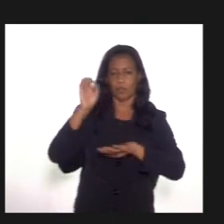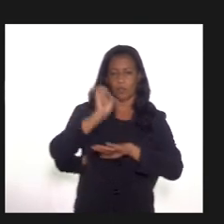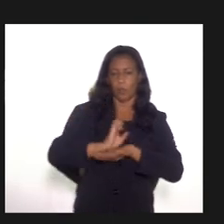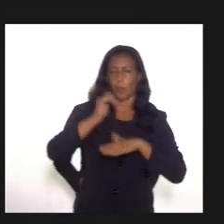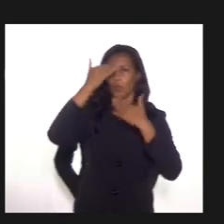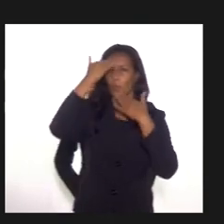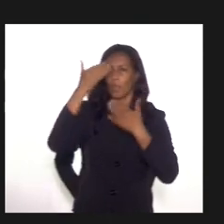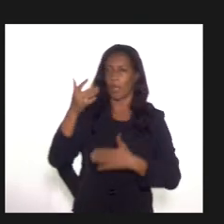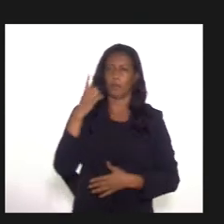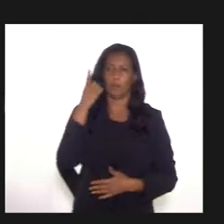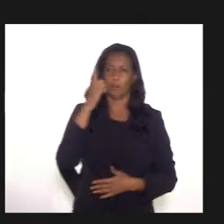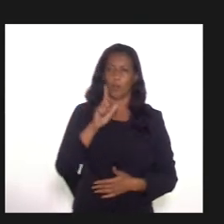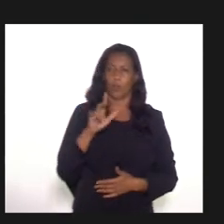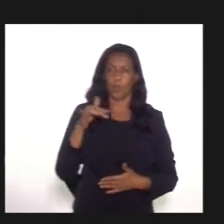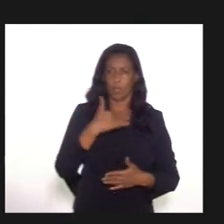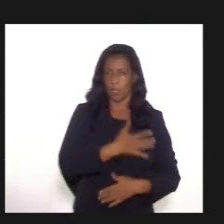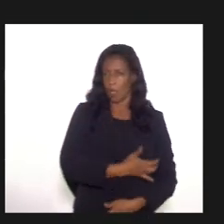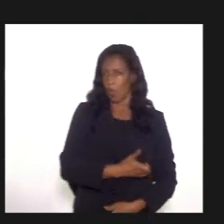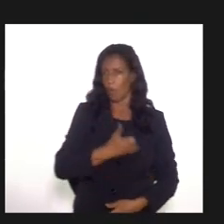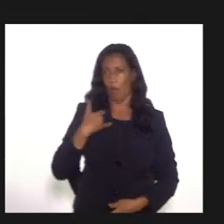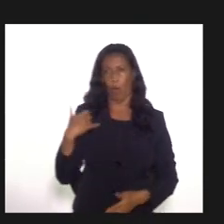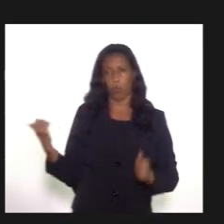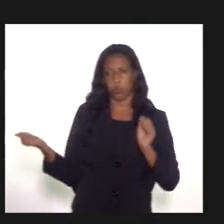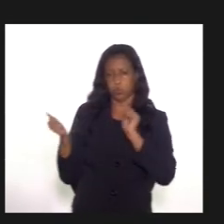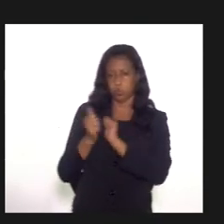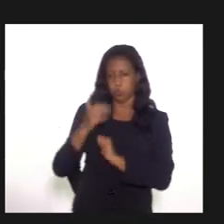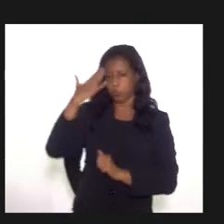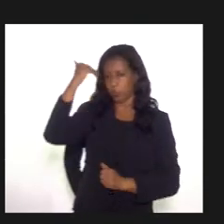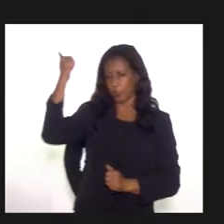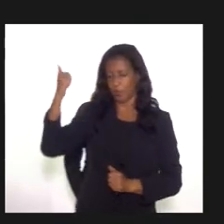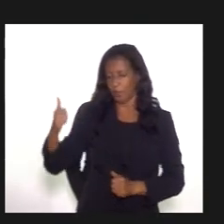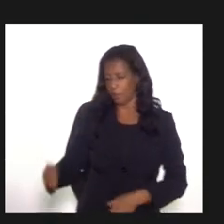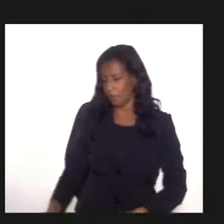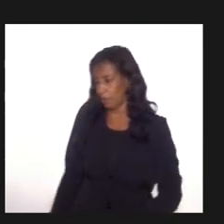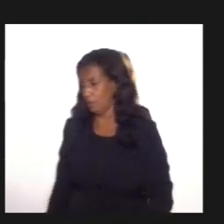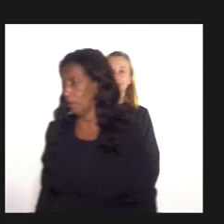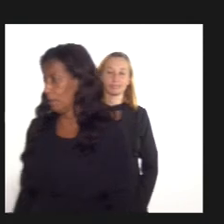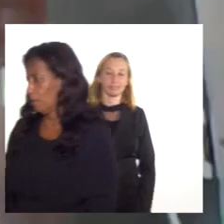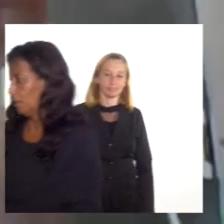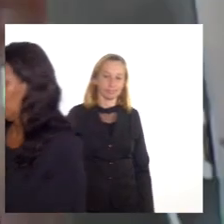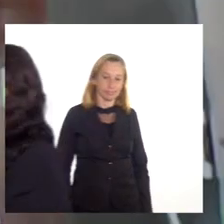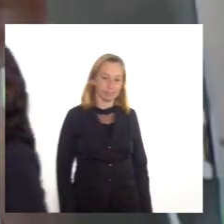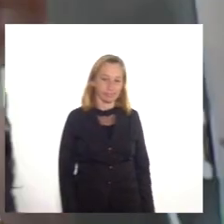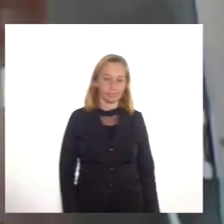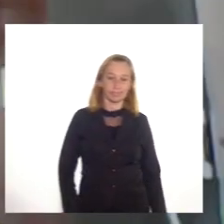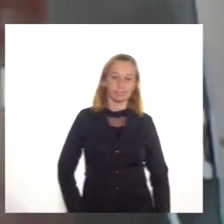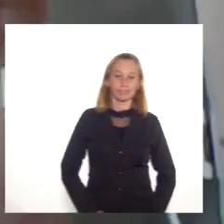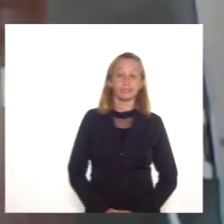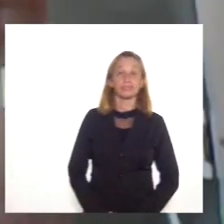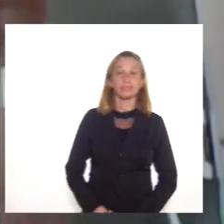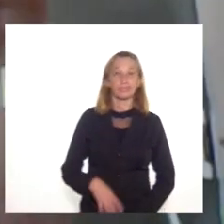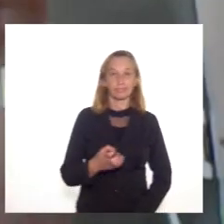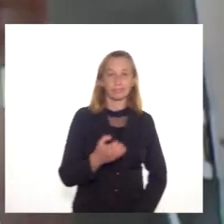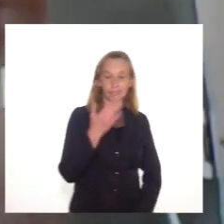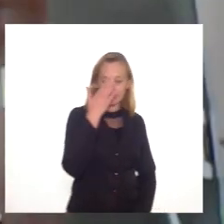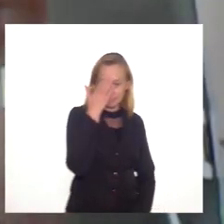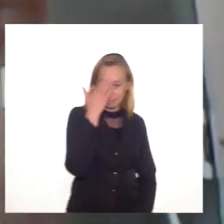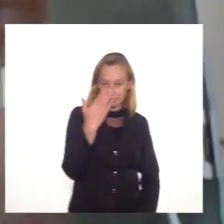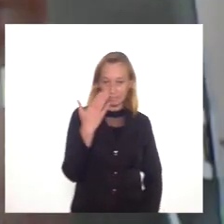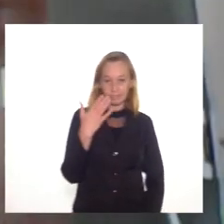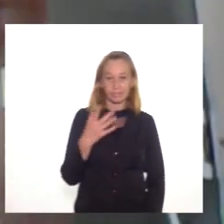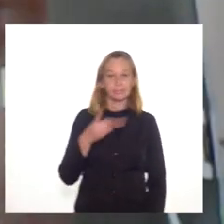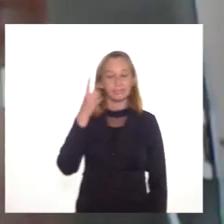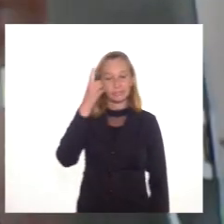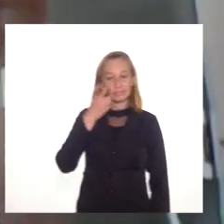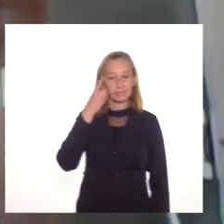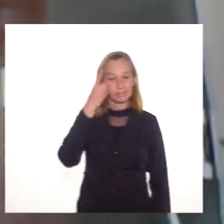obrigado, deputada Lucinha. É uma honra estar do seu lado. Sou seu fã declarado. Bem, eu queria agradecer as palavras do nobre deputado